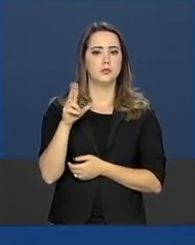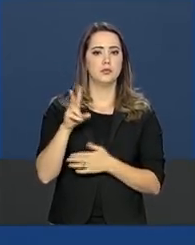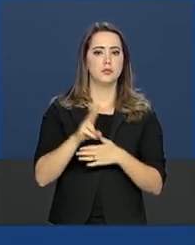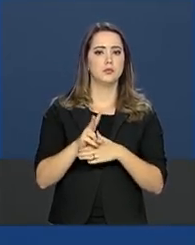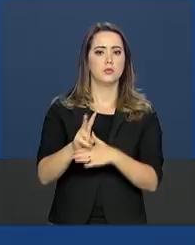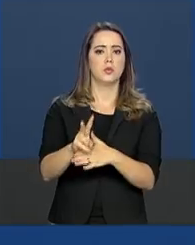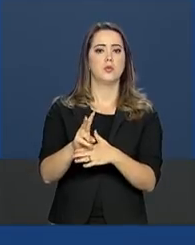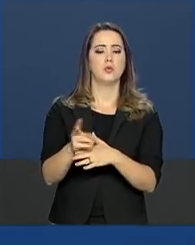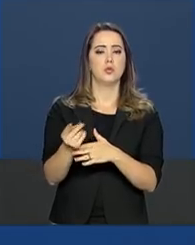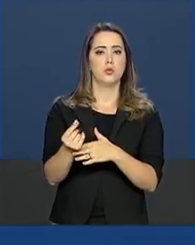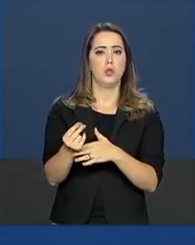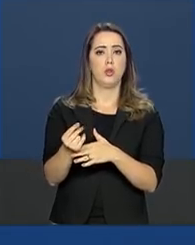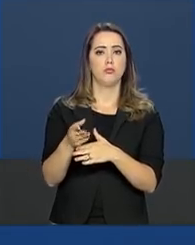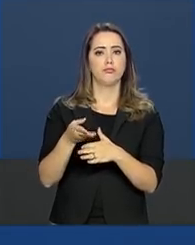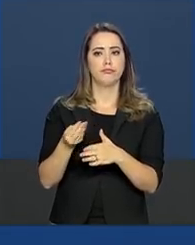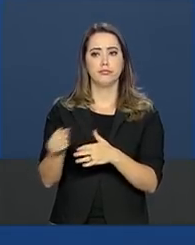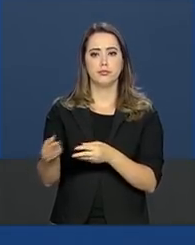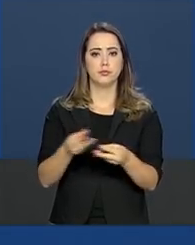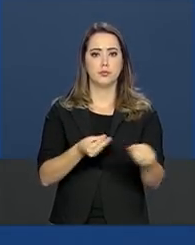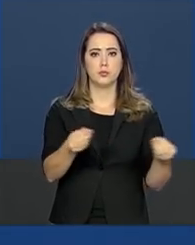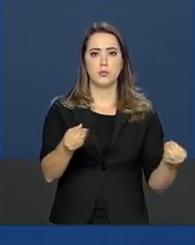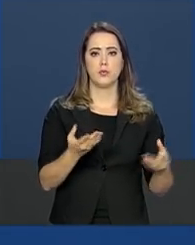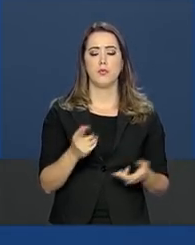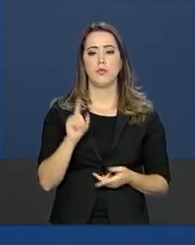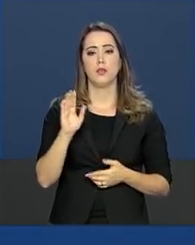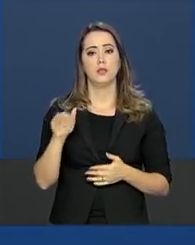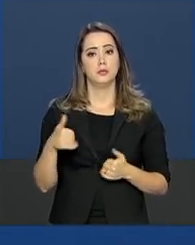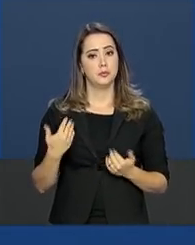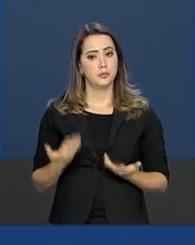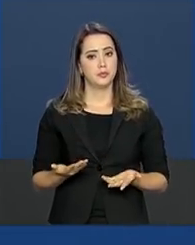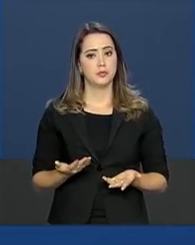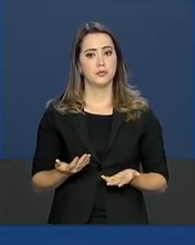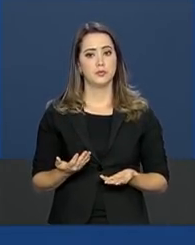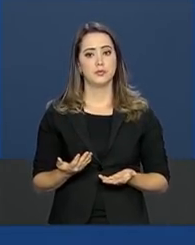o microcrédito. Não é? Então,